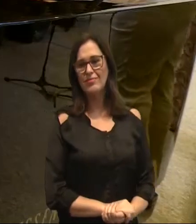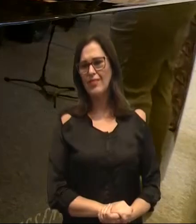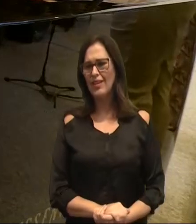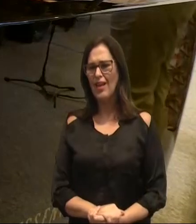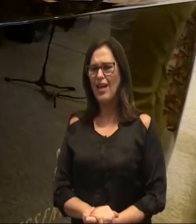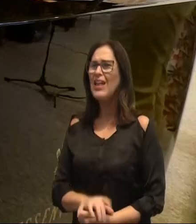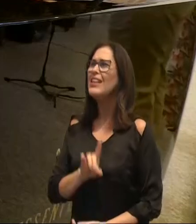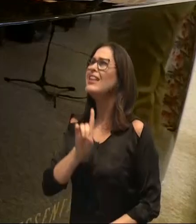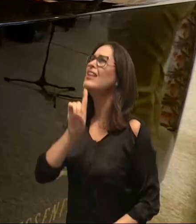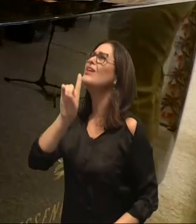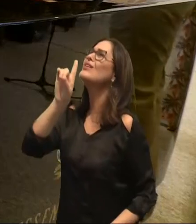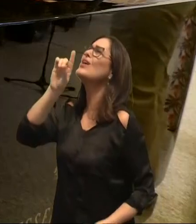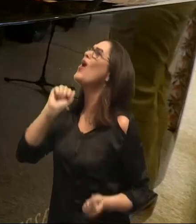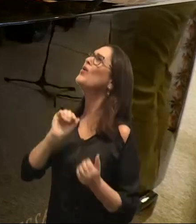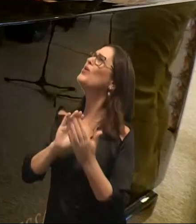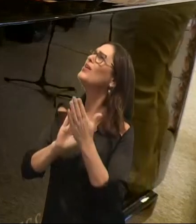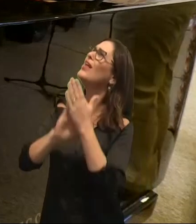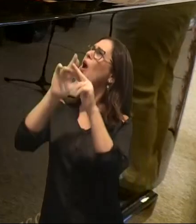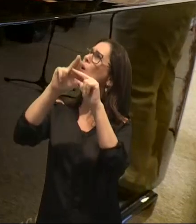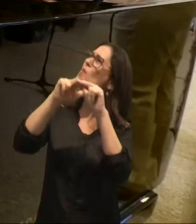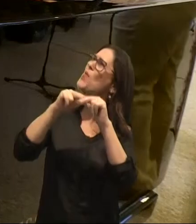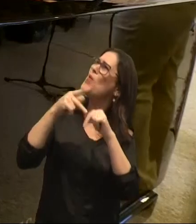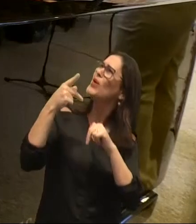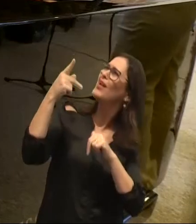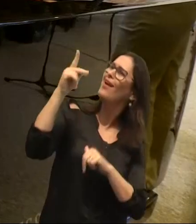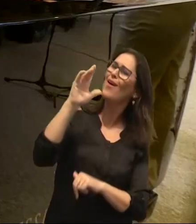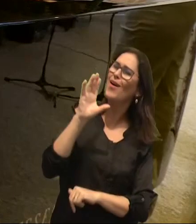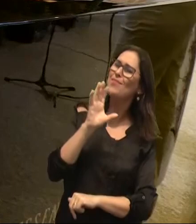Ó Deus, louvamos pelo Teu